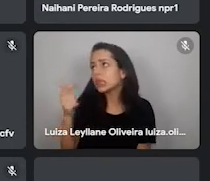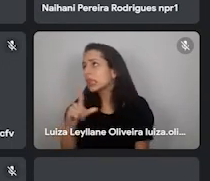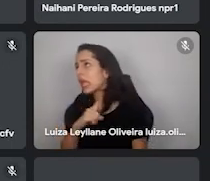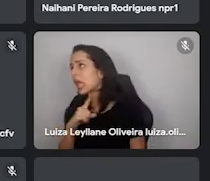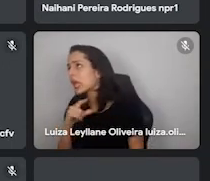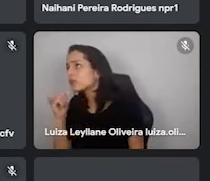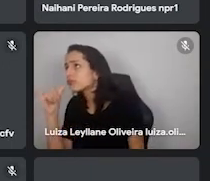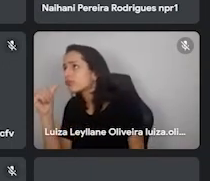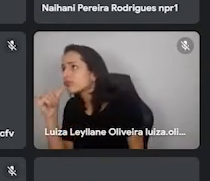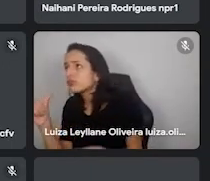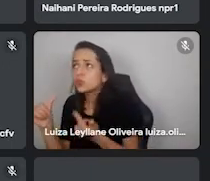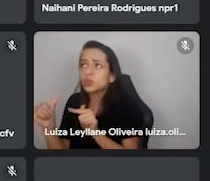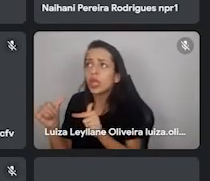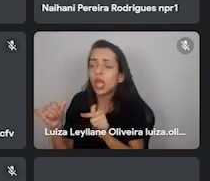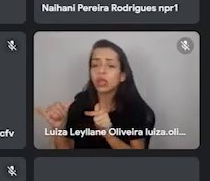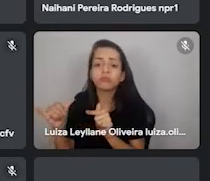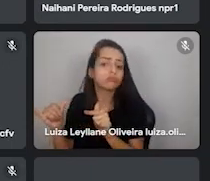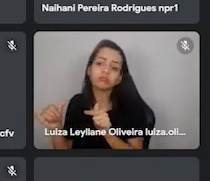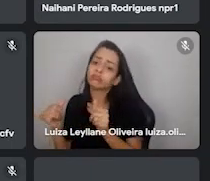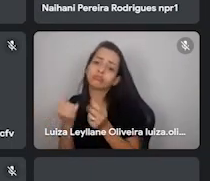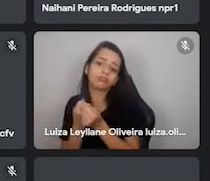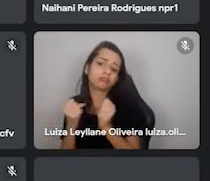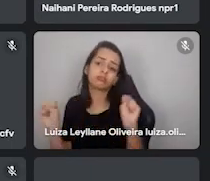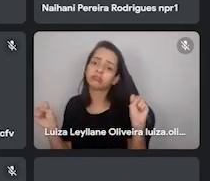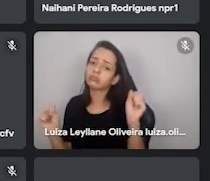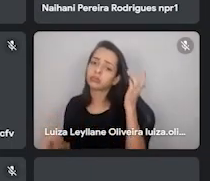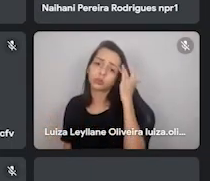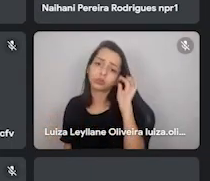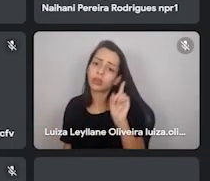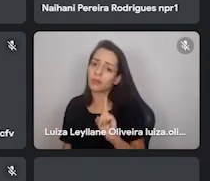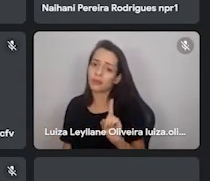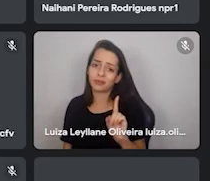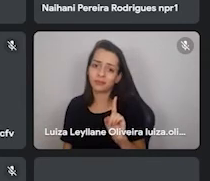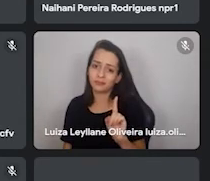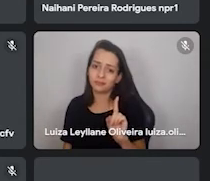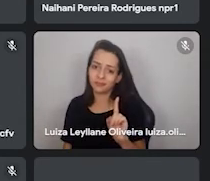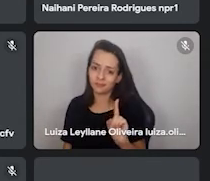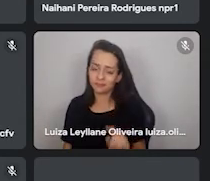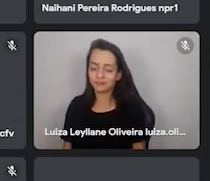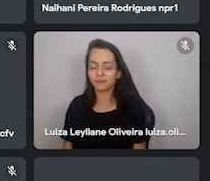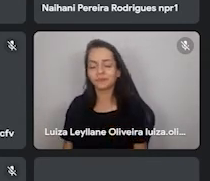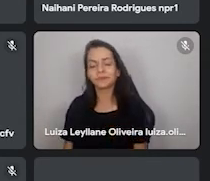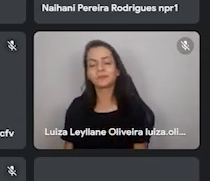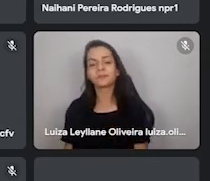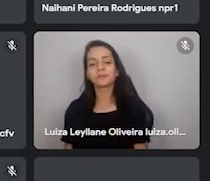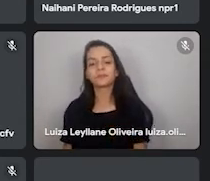Aqui há uns acidentes que não de acidentes, mas deixa para lá.